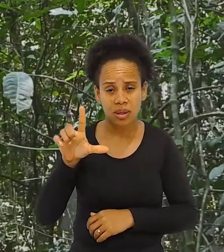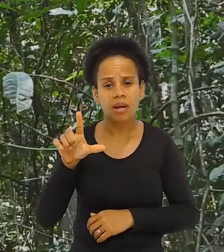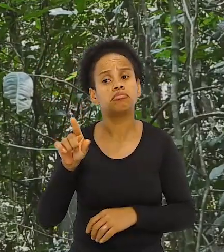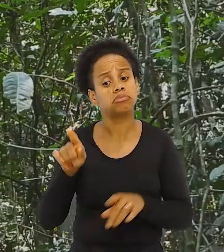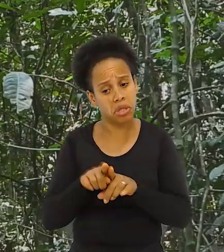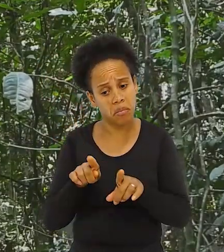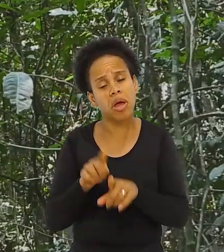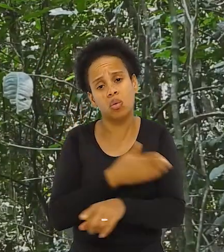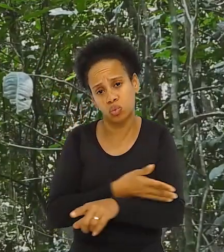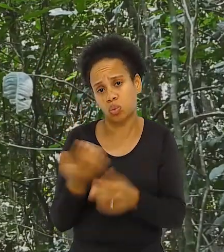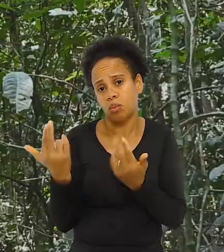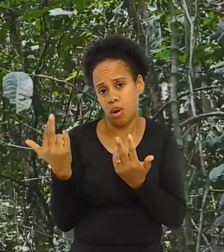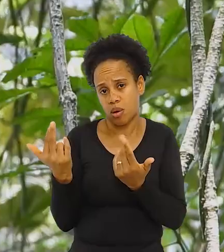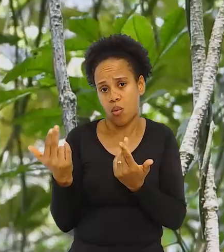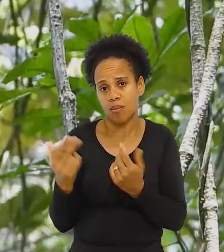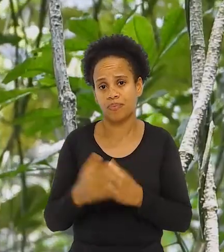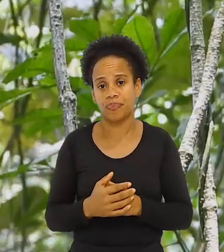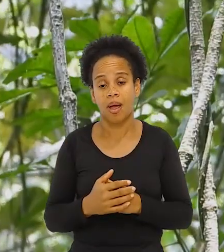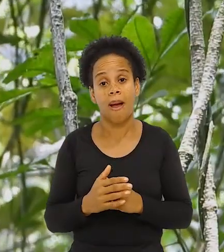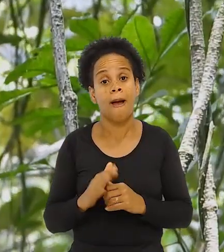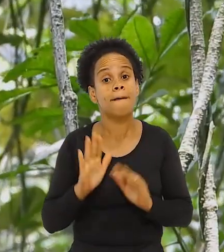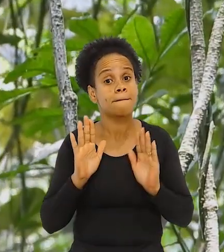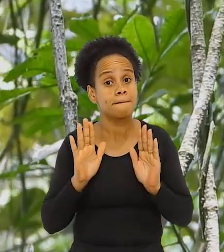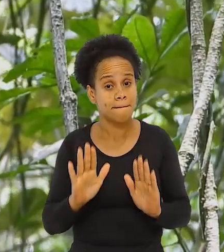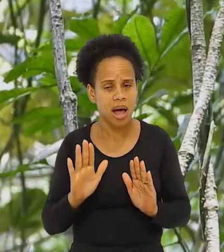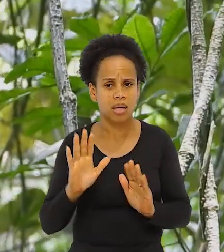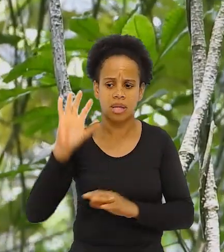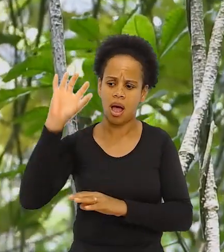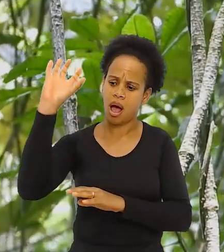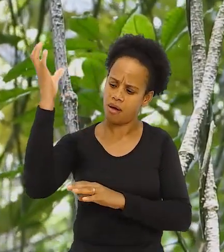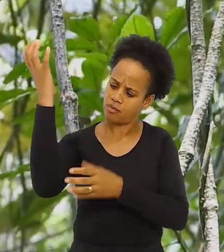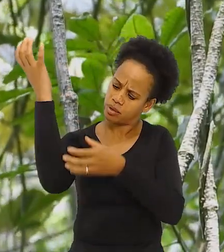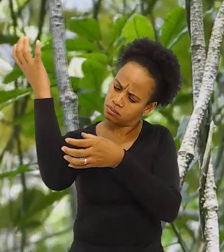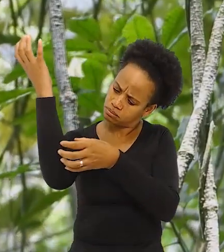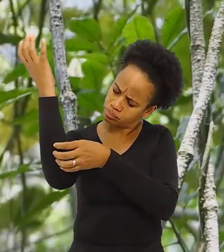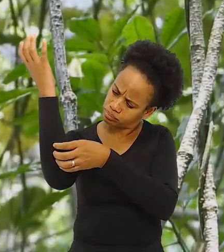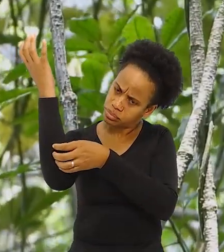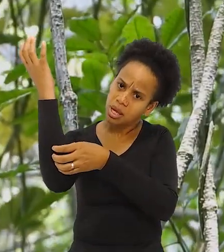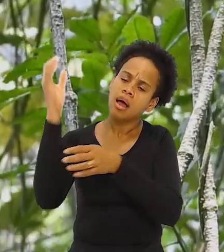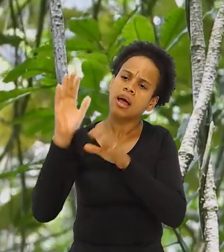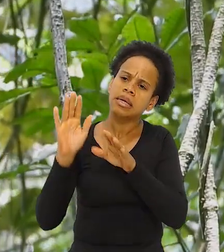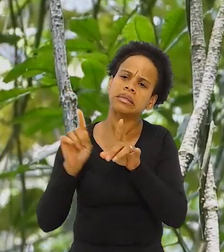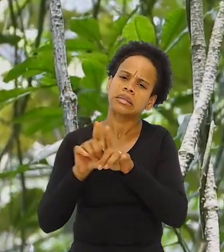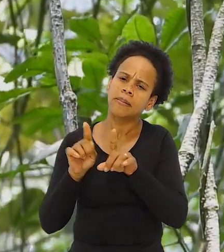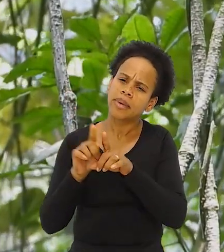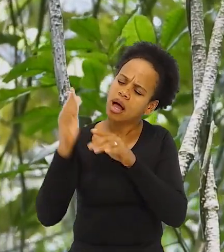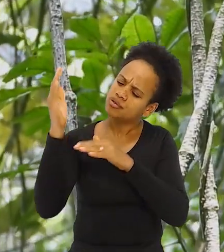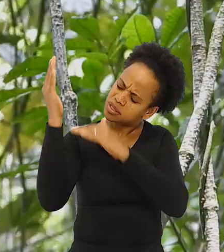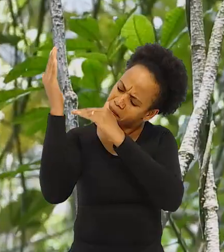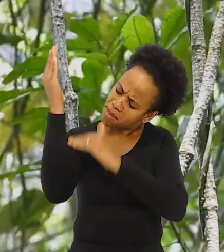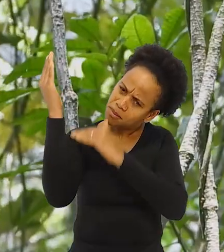compartilha esses hábitos. Mas além de ocos de árvores, inclusive os situados em mais